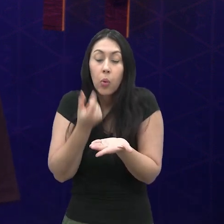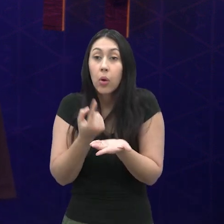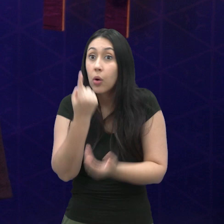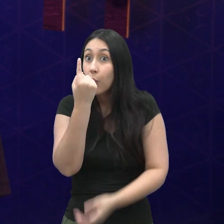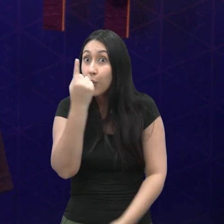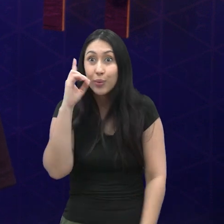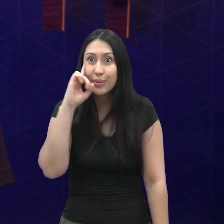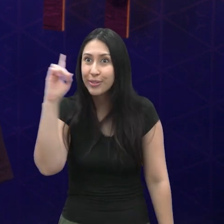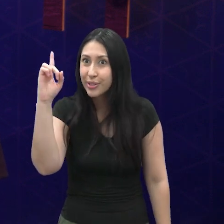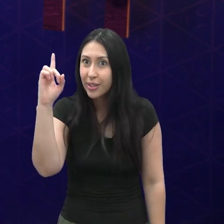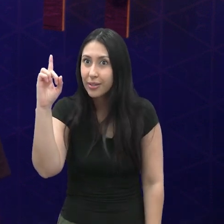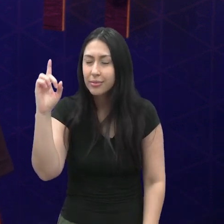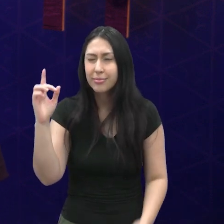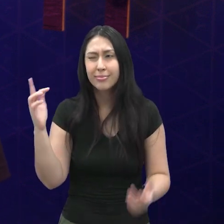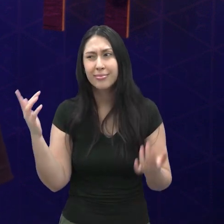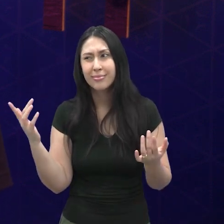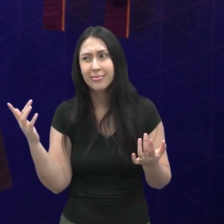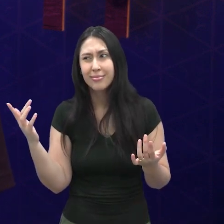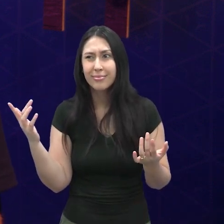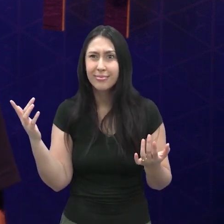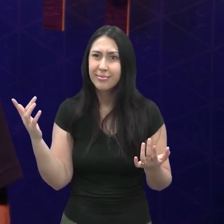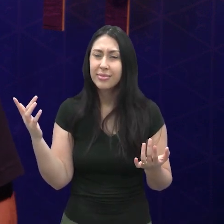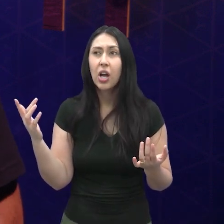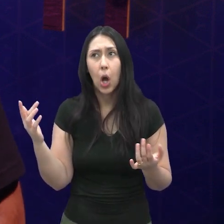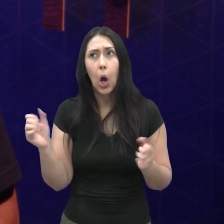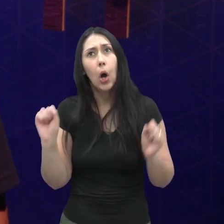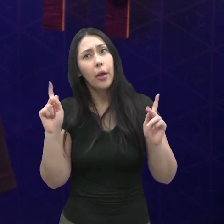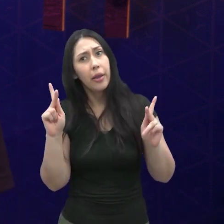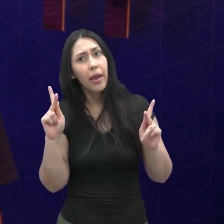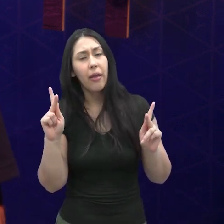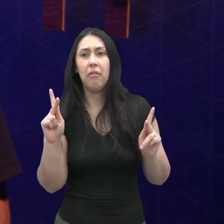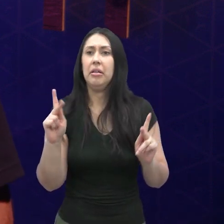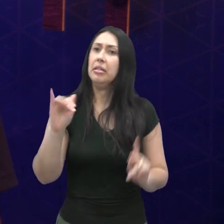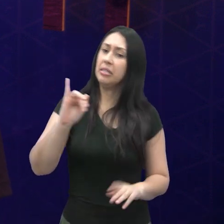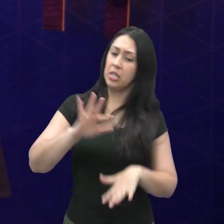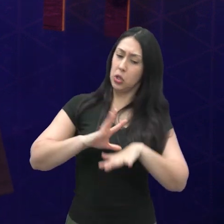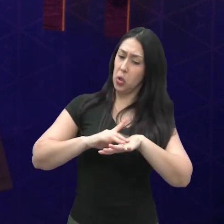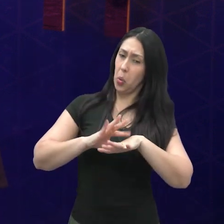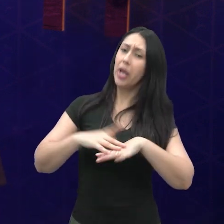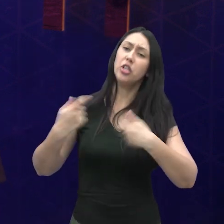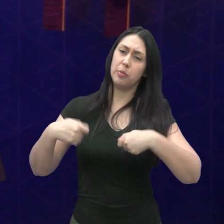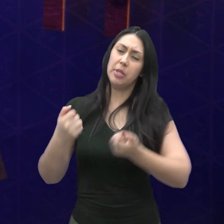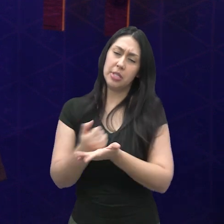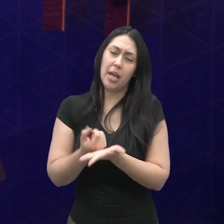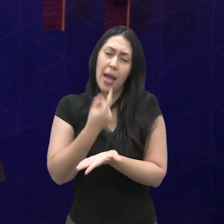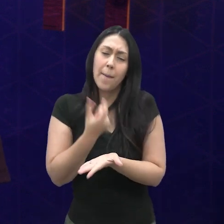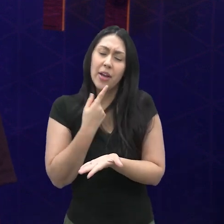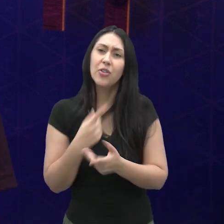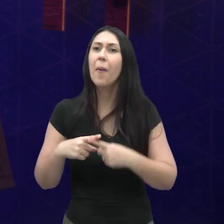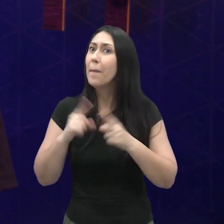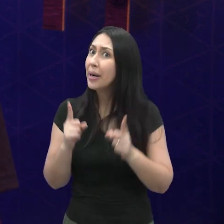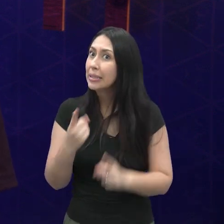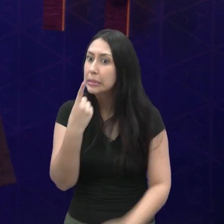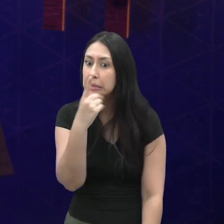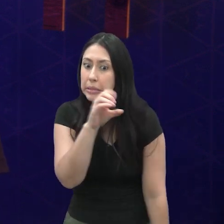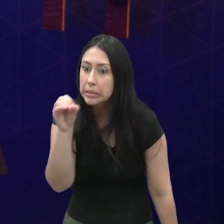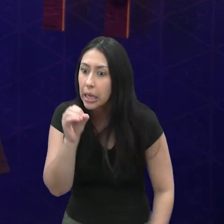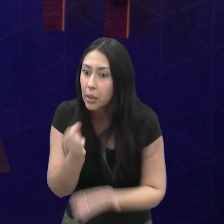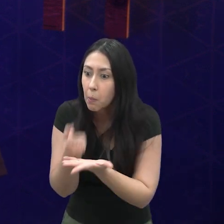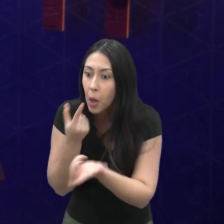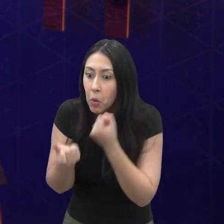também. Até aí, putz, a gente precisa tomar remédio se a gente tem problema de saúde para viver, a gente entende. Agora,